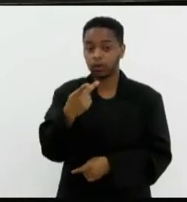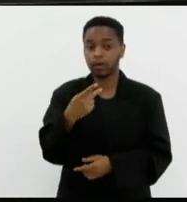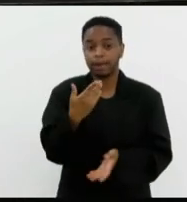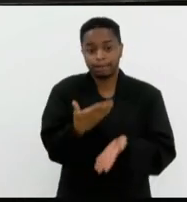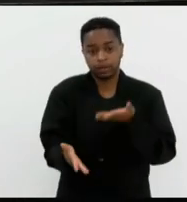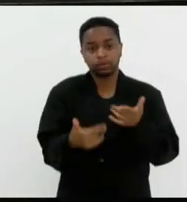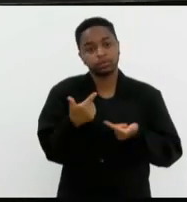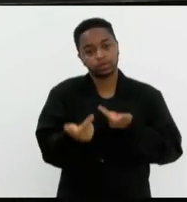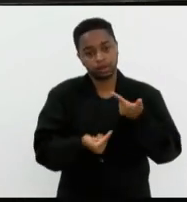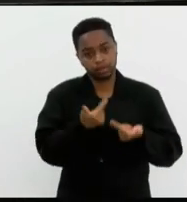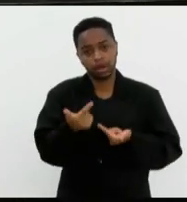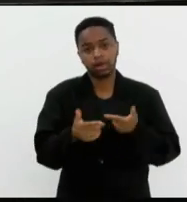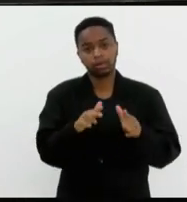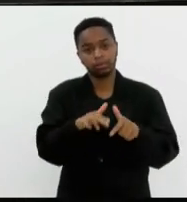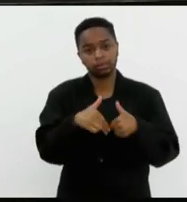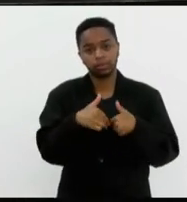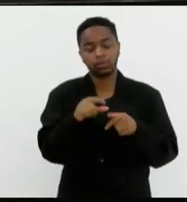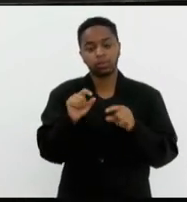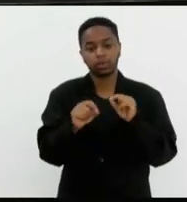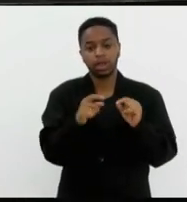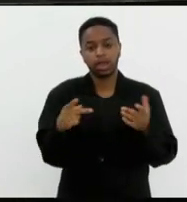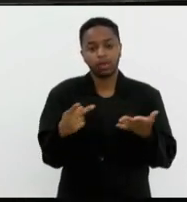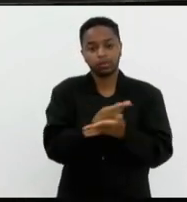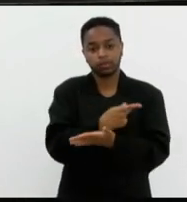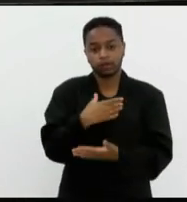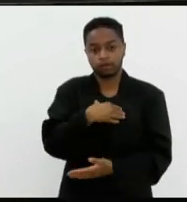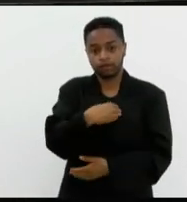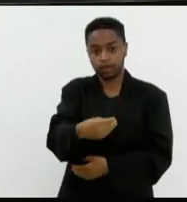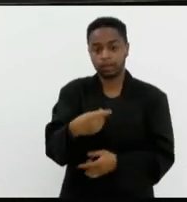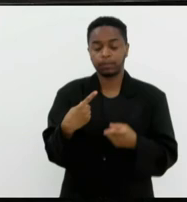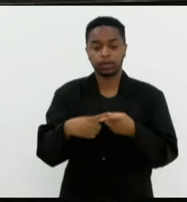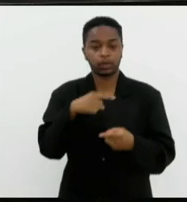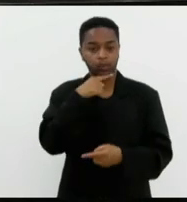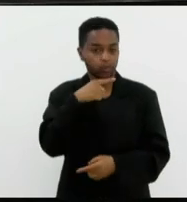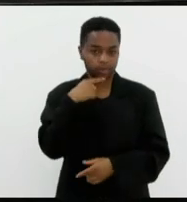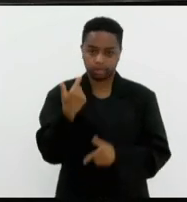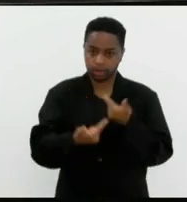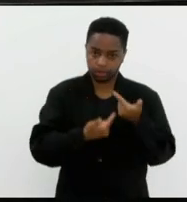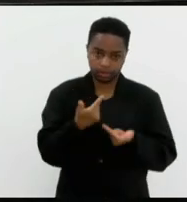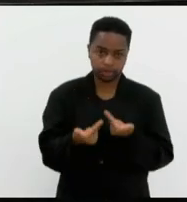conta da situação do seu filho, por não poder ele trabalhar.